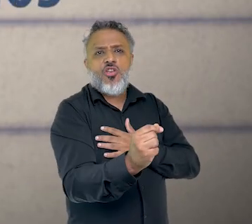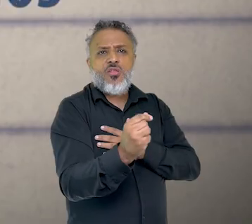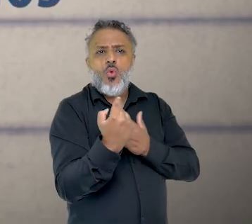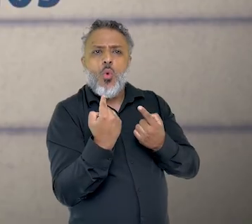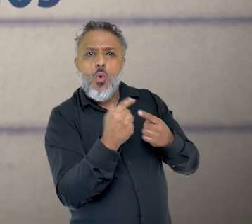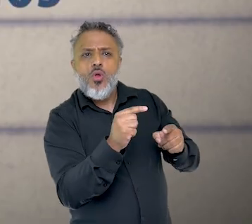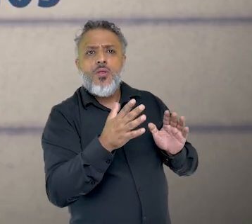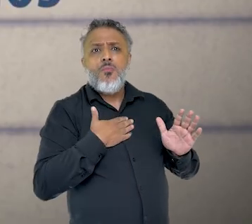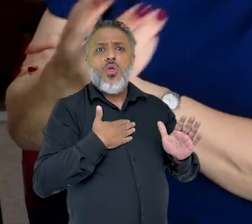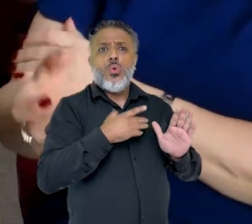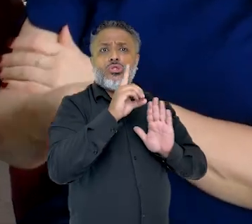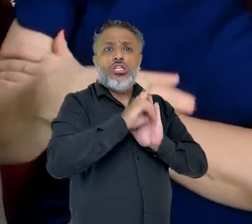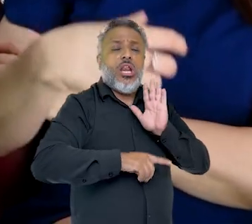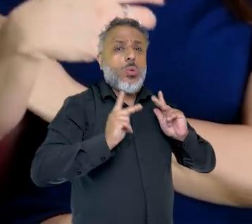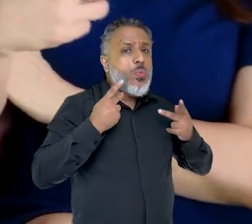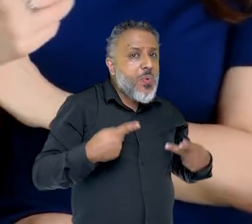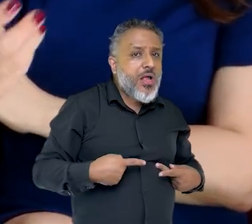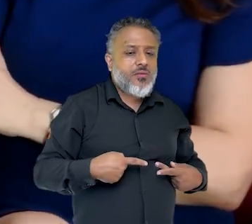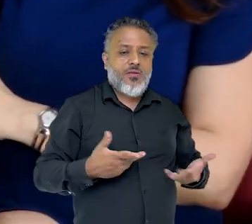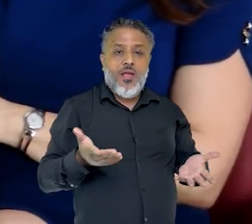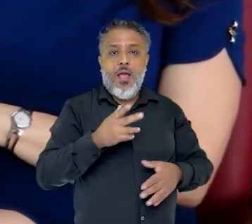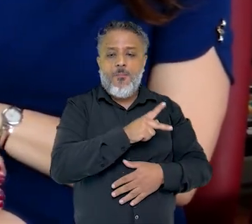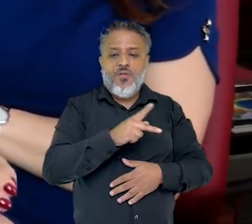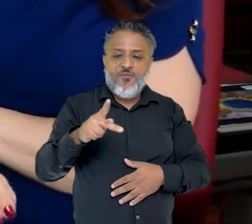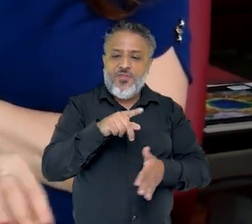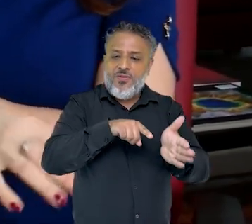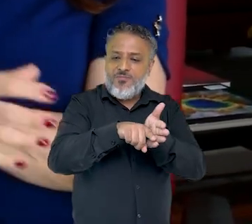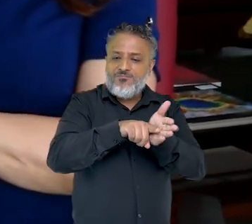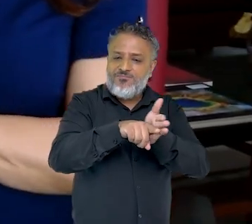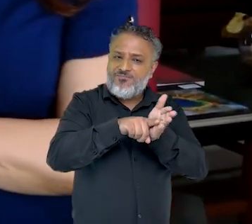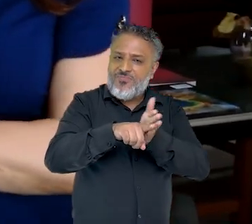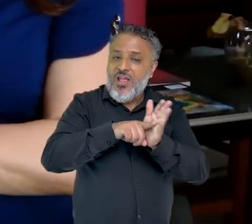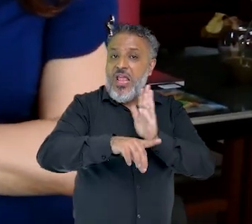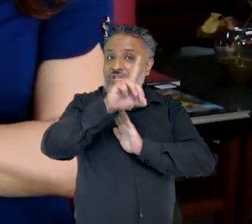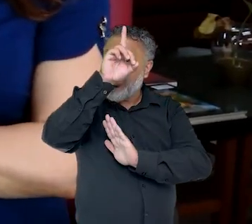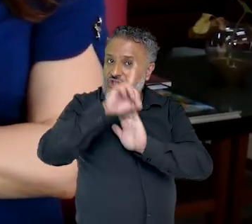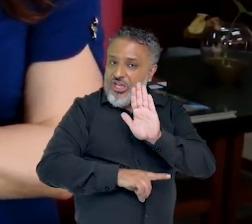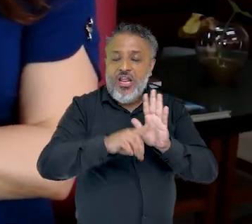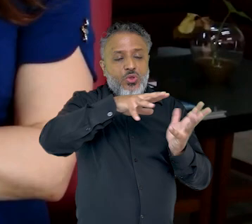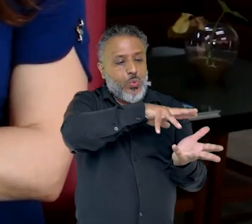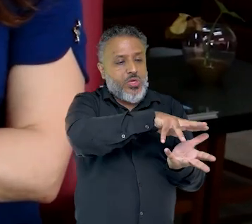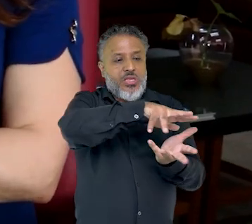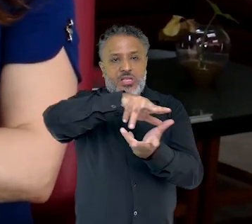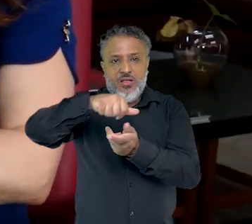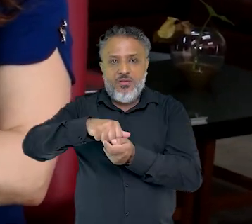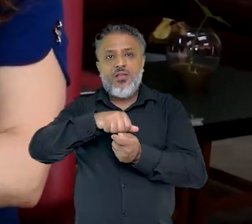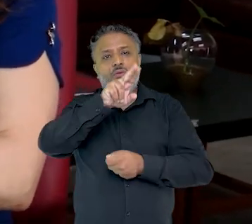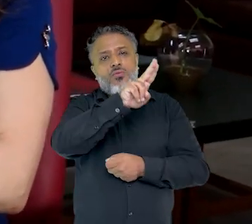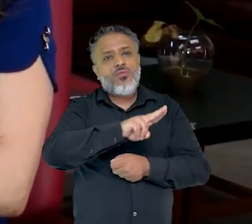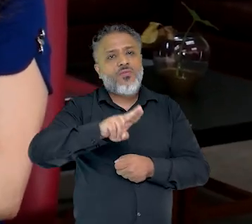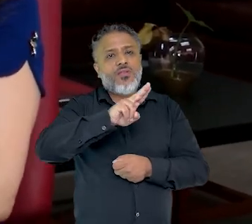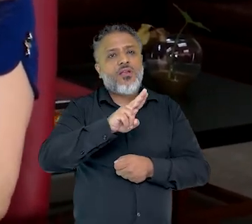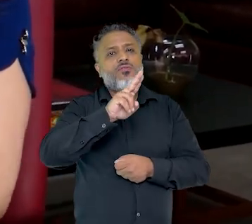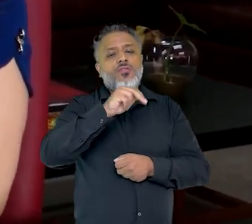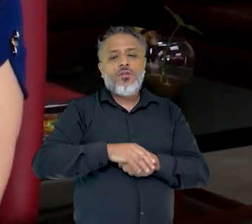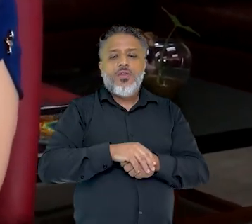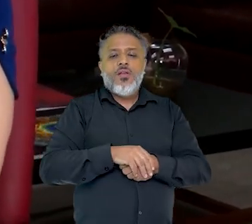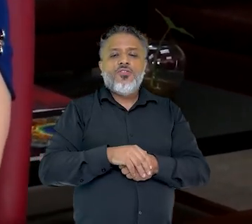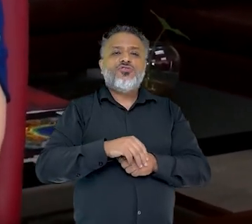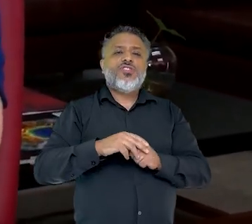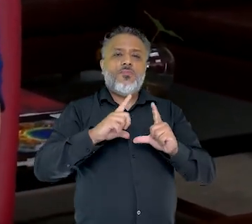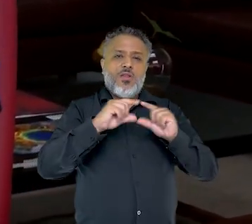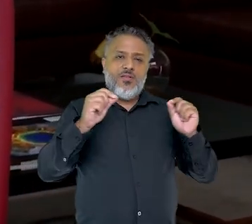seus direitos humanos. A professora especialista em Direito Internacional da Universidade de Brasília, Carolina